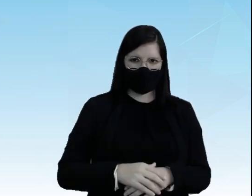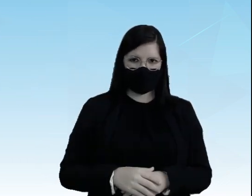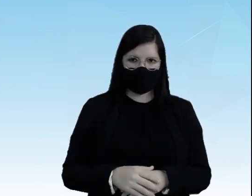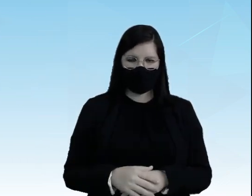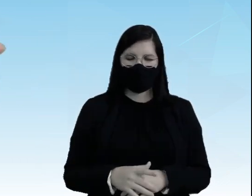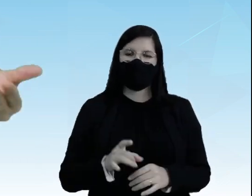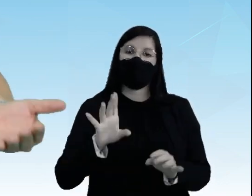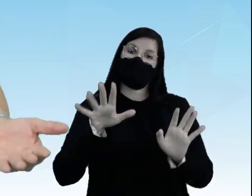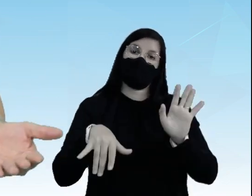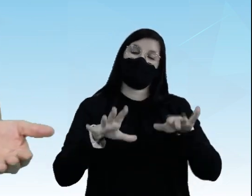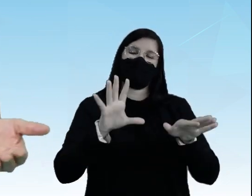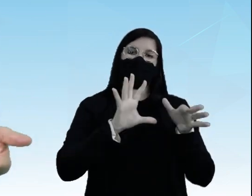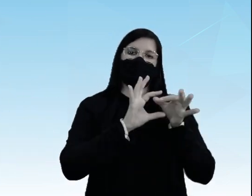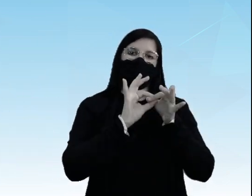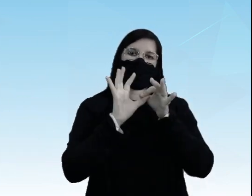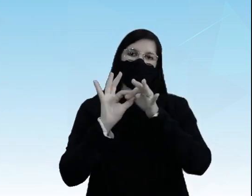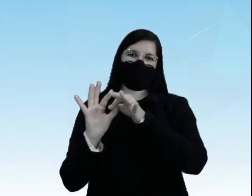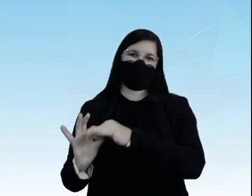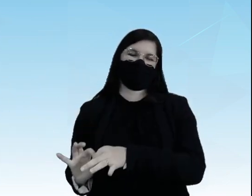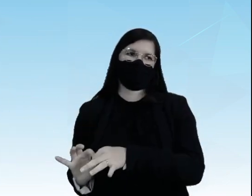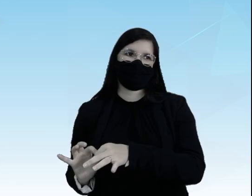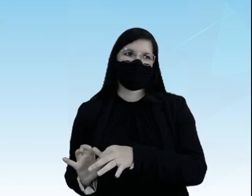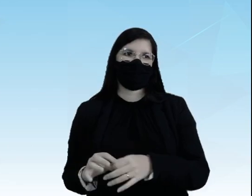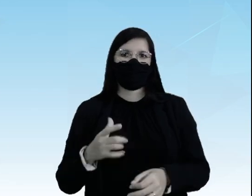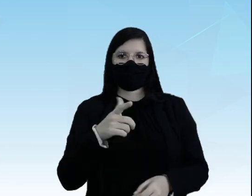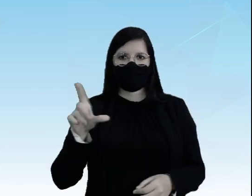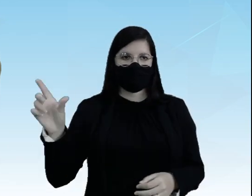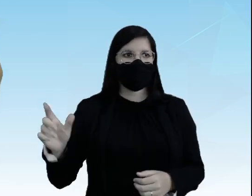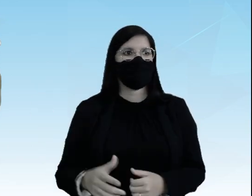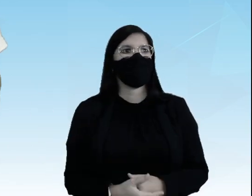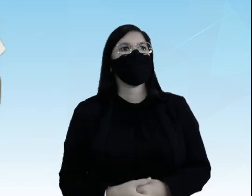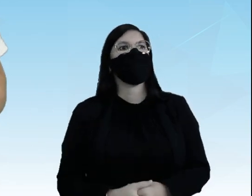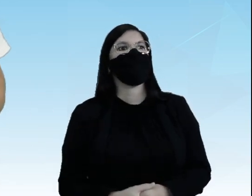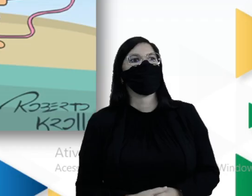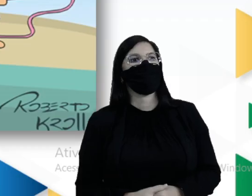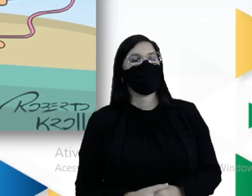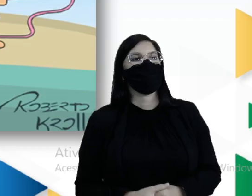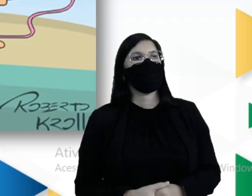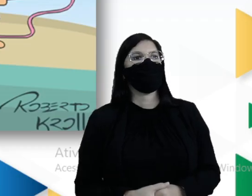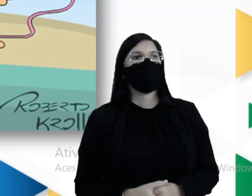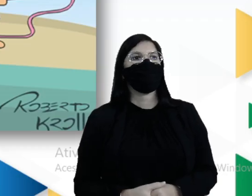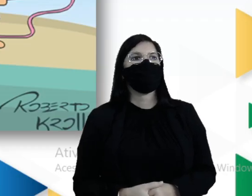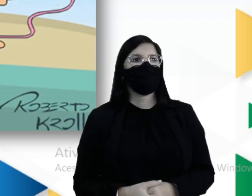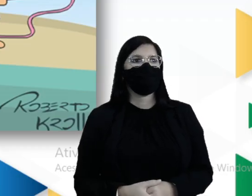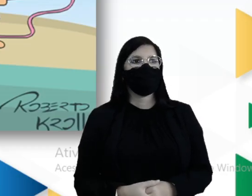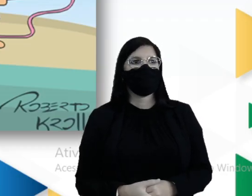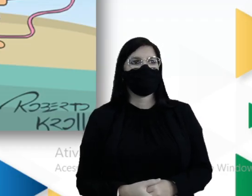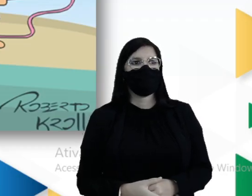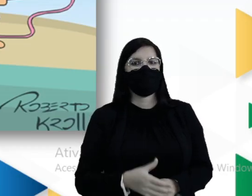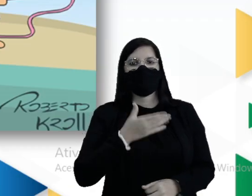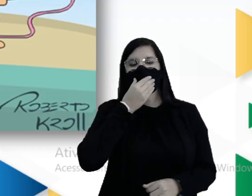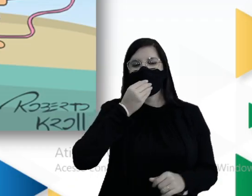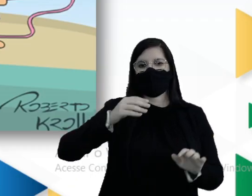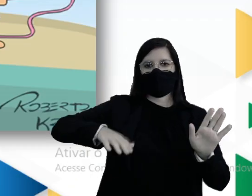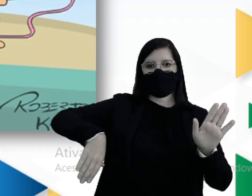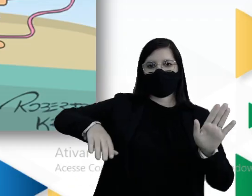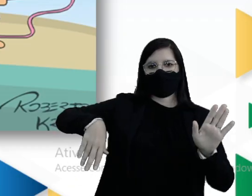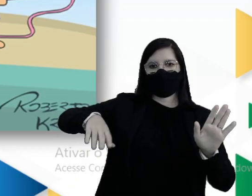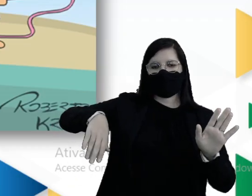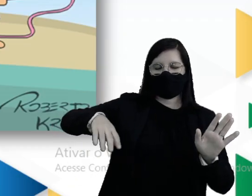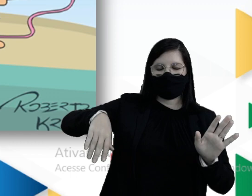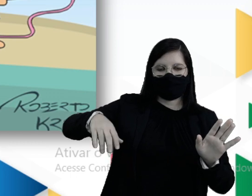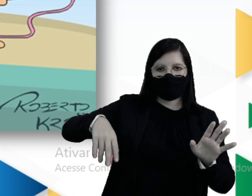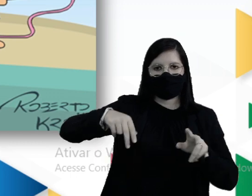o contexto, certo? Olha esse outro. Outro, acompanhe comigo. O homem está na praia, momento